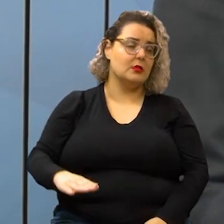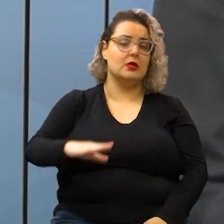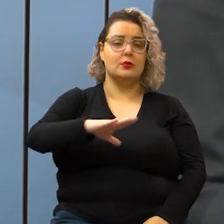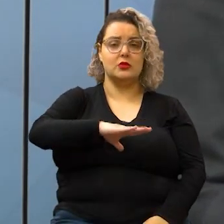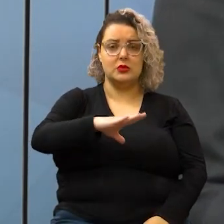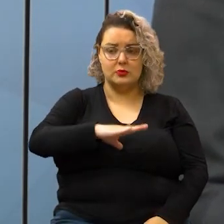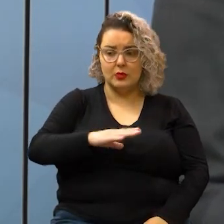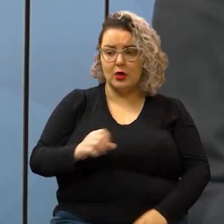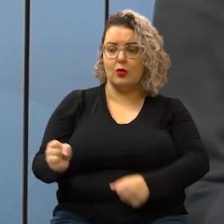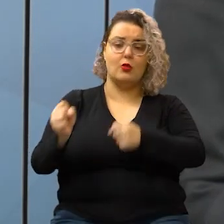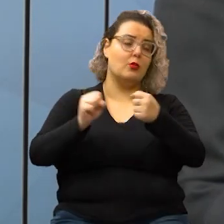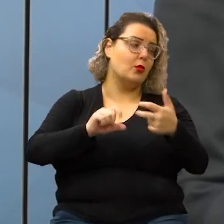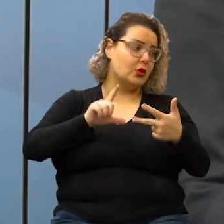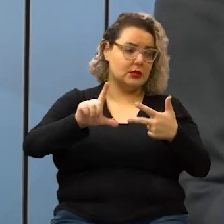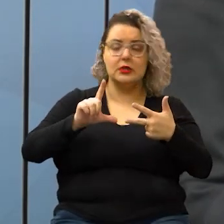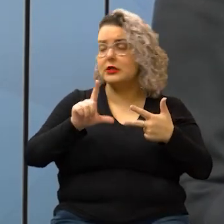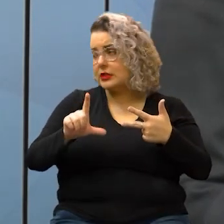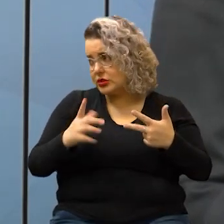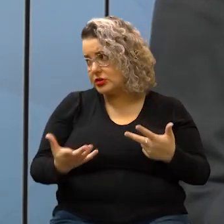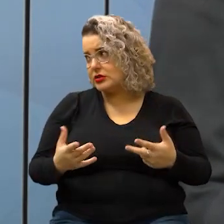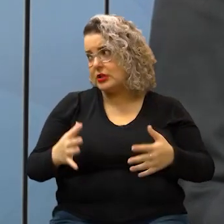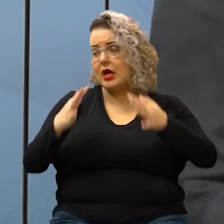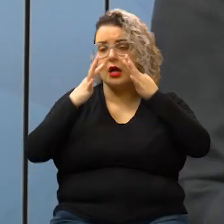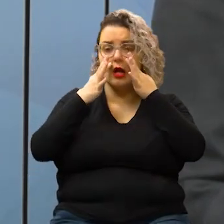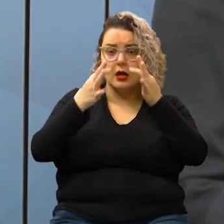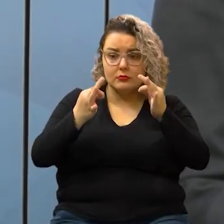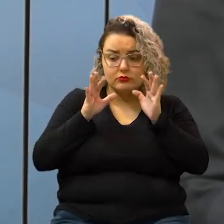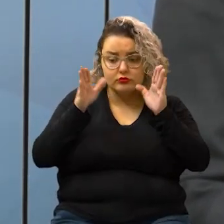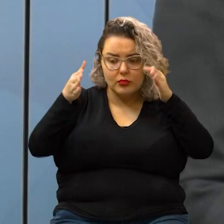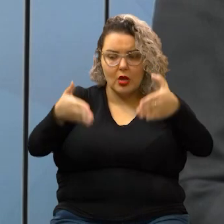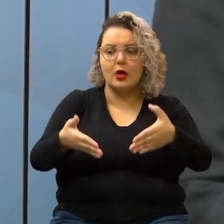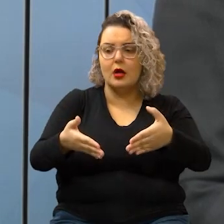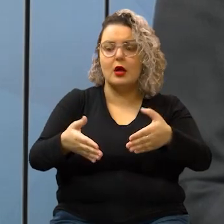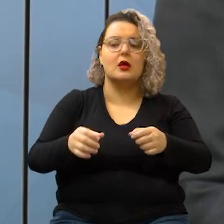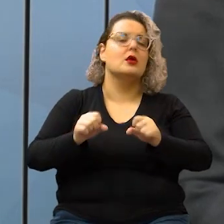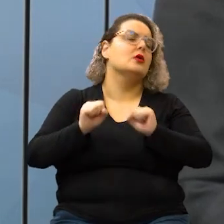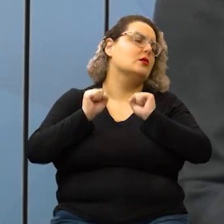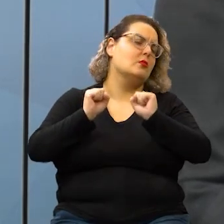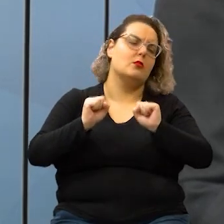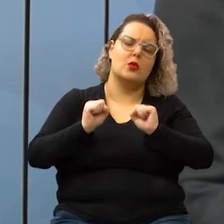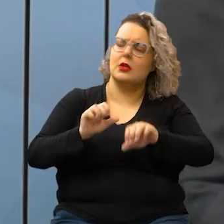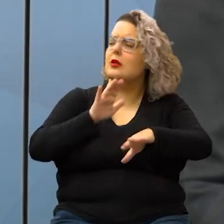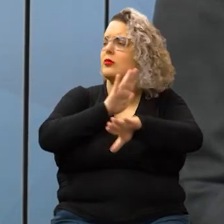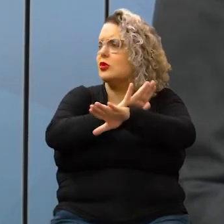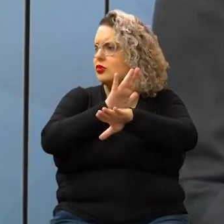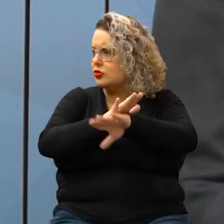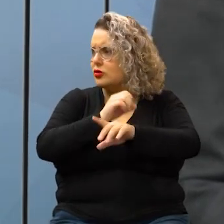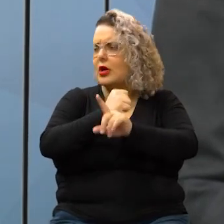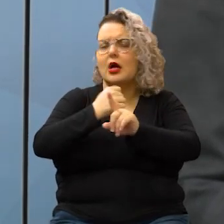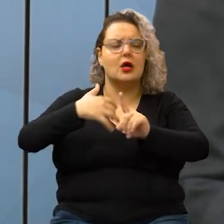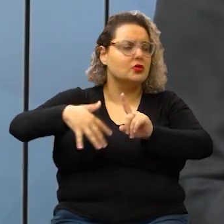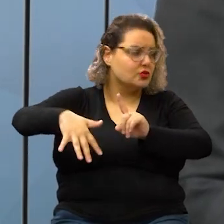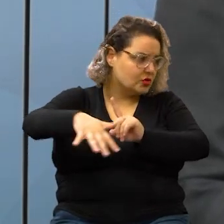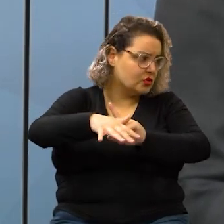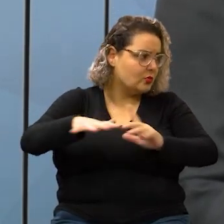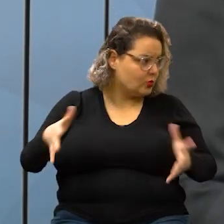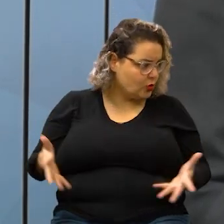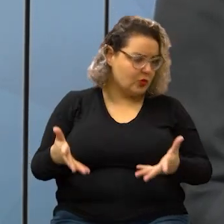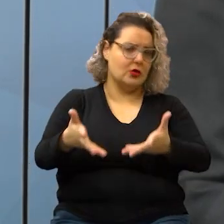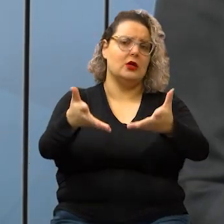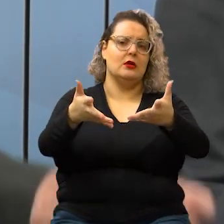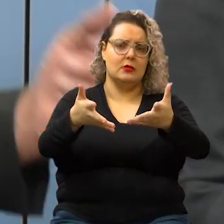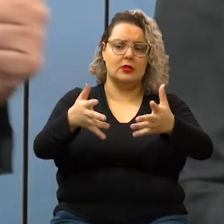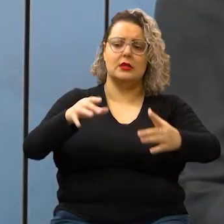Legislativo, está atento e disposto a contribuir com a sociedade no enfrentamento também dessa